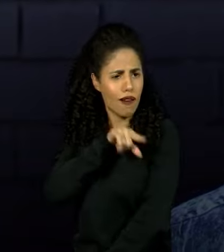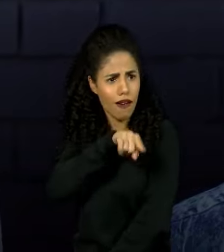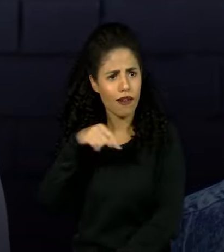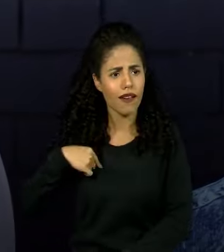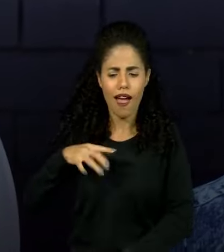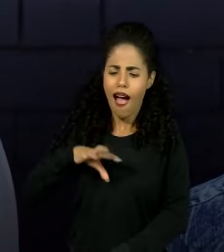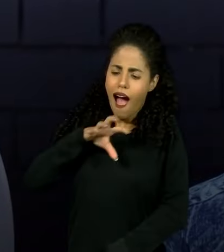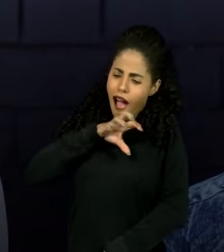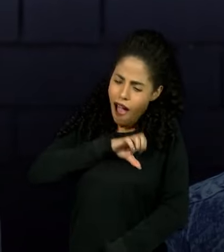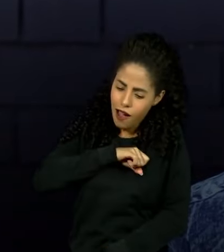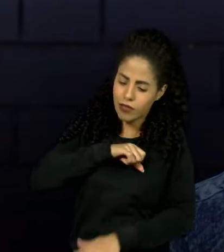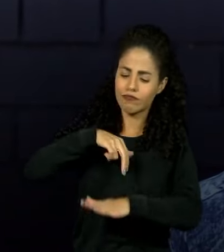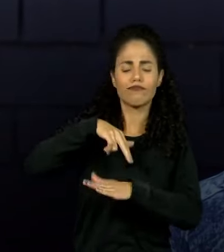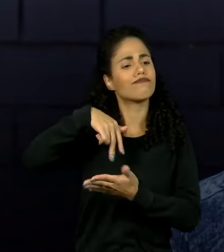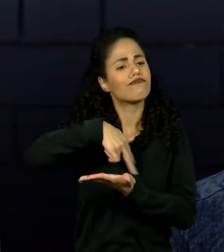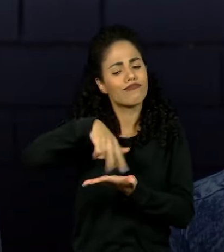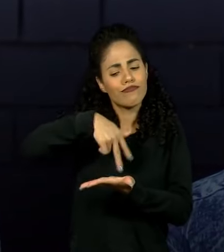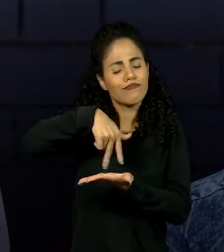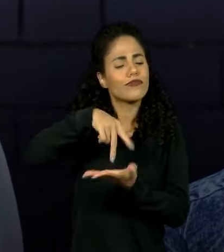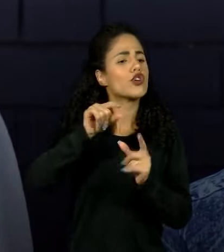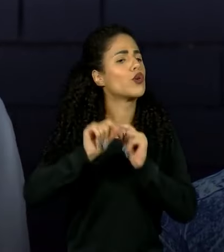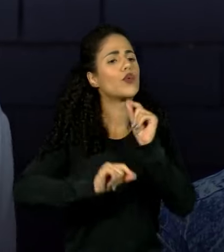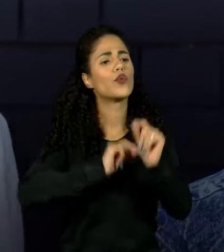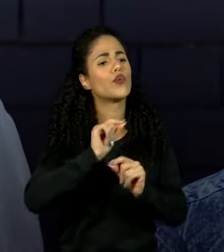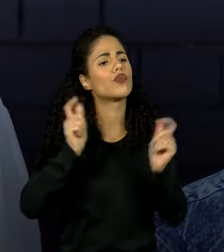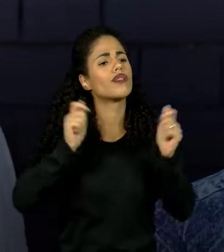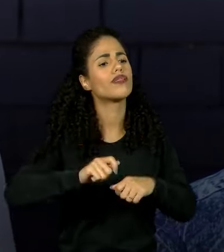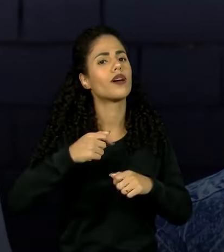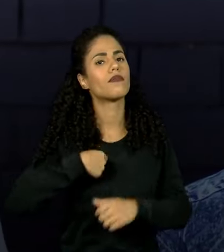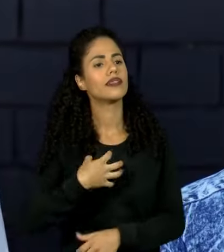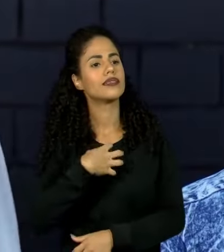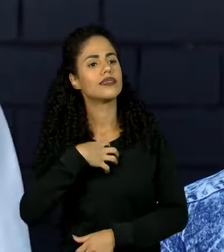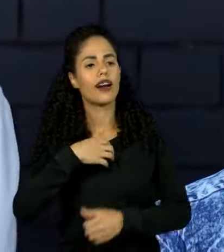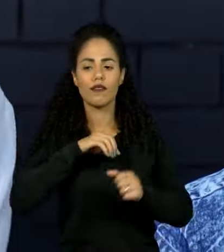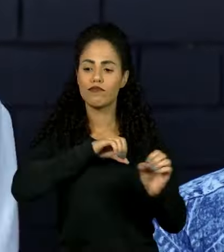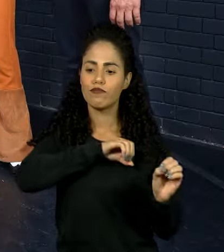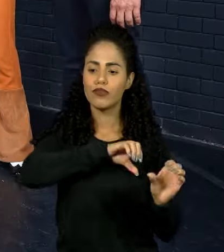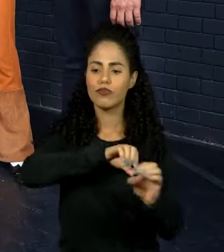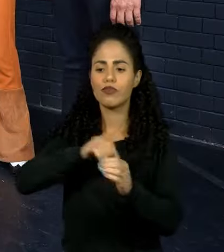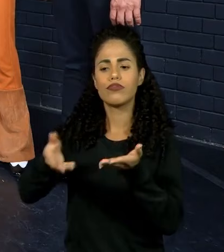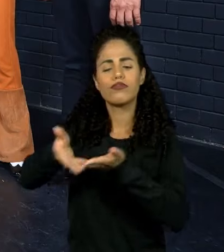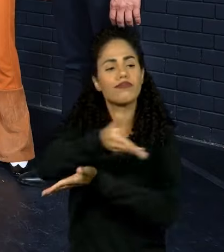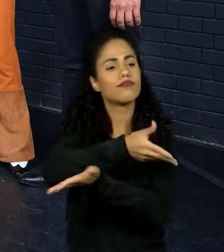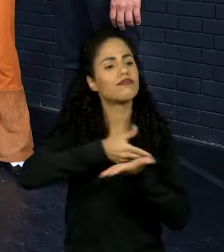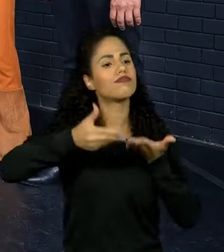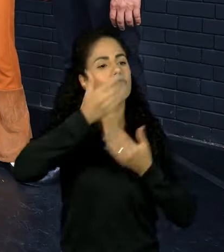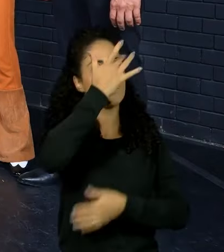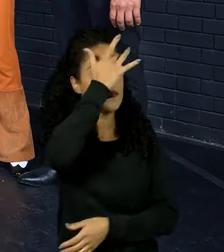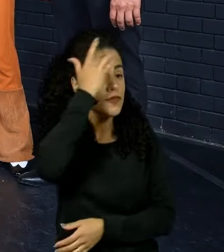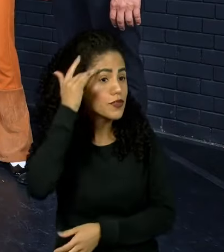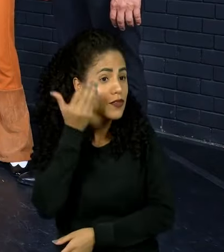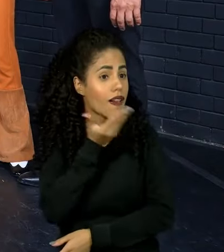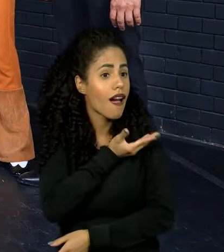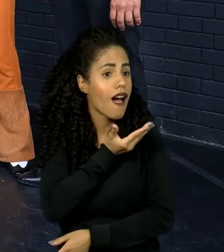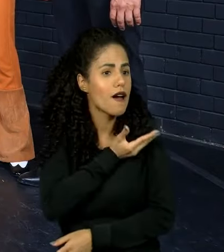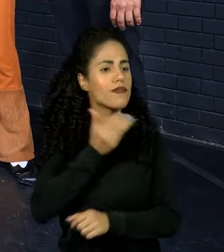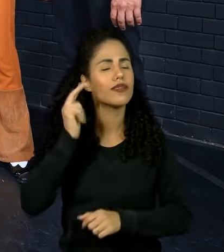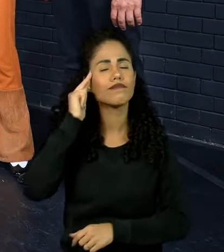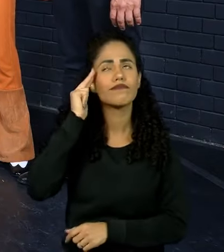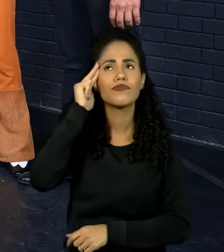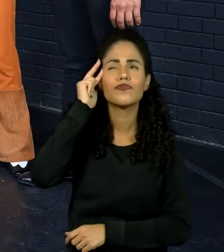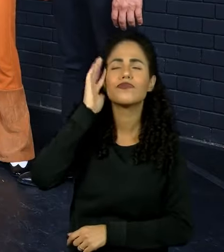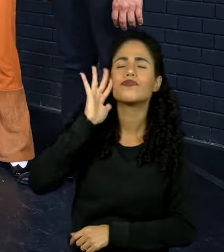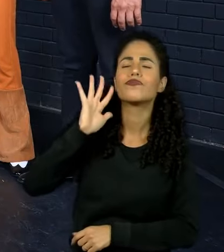de baile para mim é a possibilidade de compartilhar os meus amigos com os meus colegas sonhos que nos